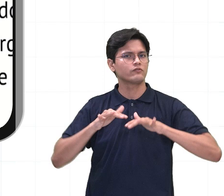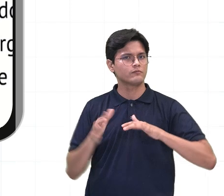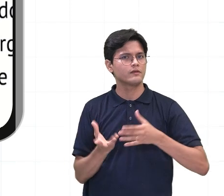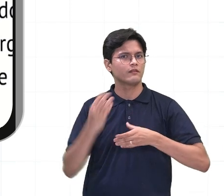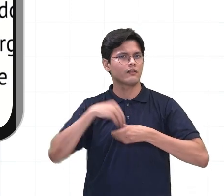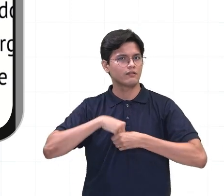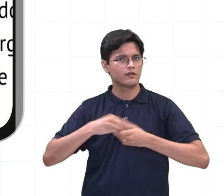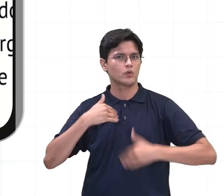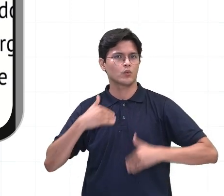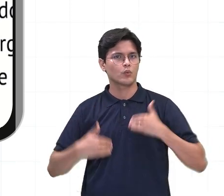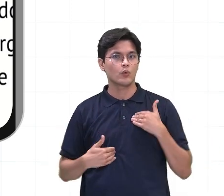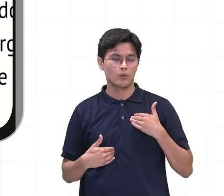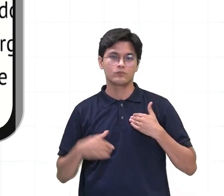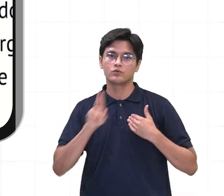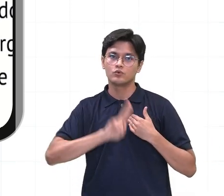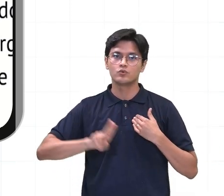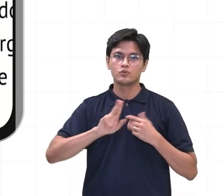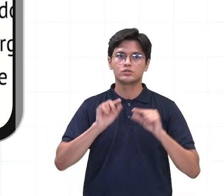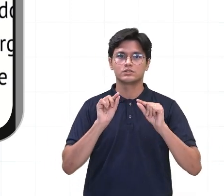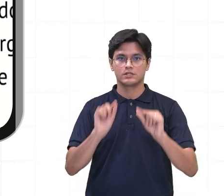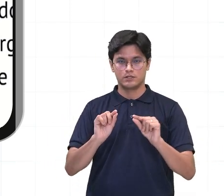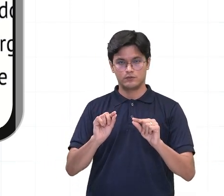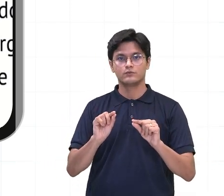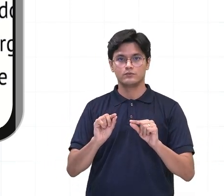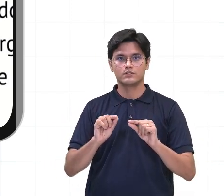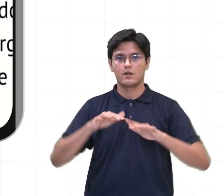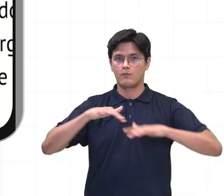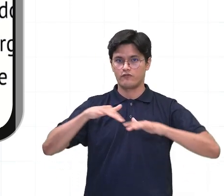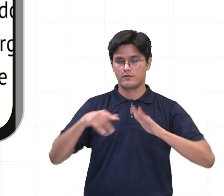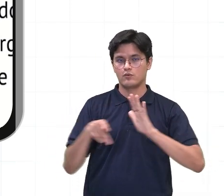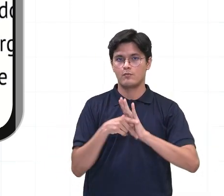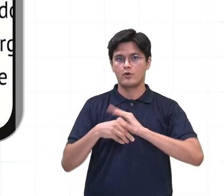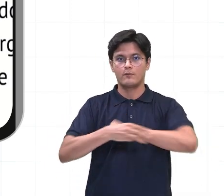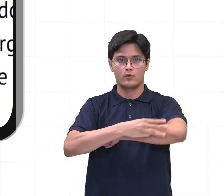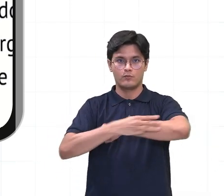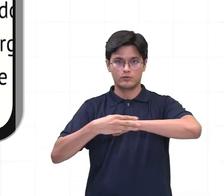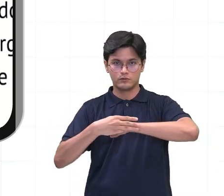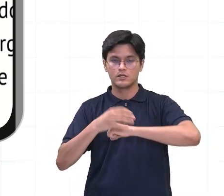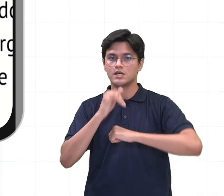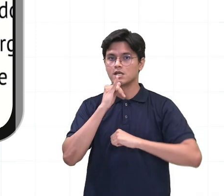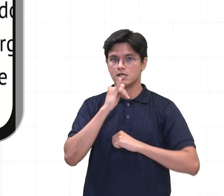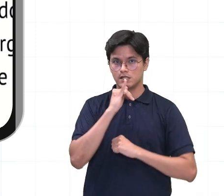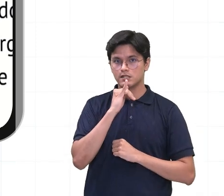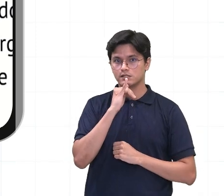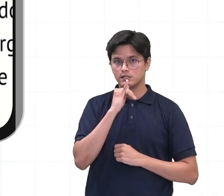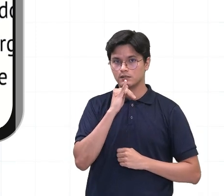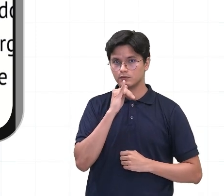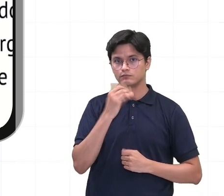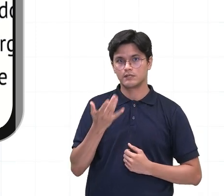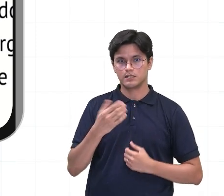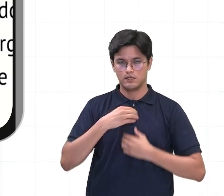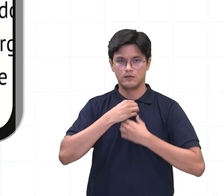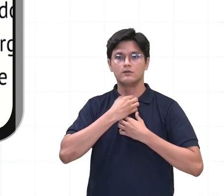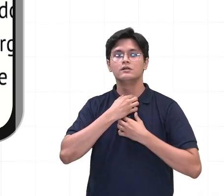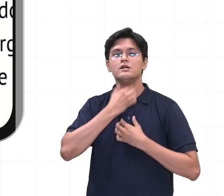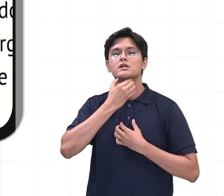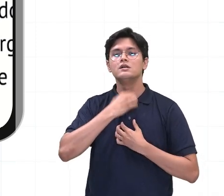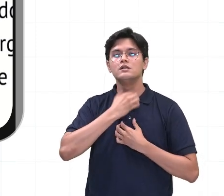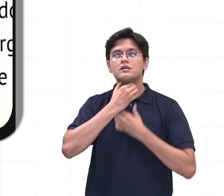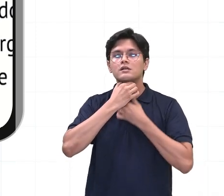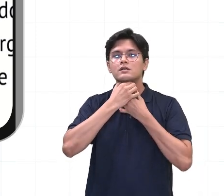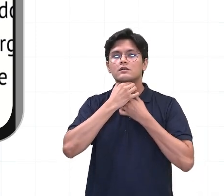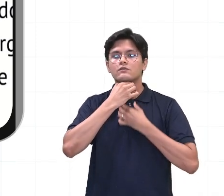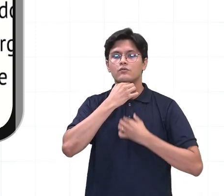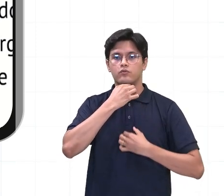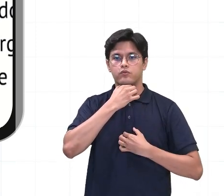dentro? Através da ação e dos movimentos desses músculos. O esôfago, por exemplo, que fica nessa região, logo depois